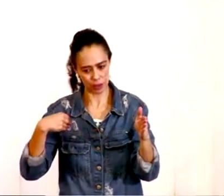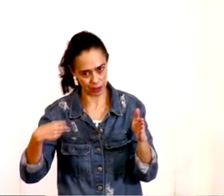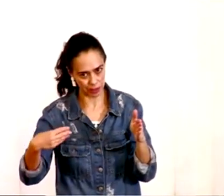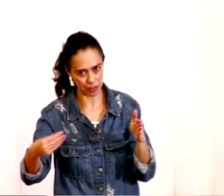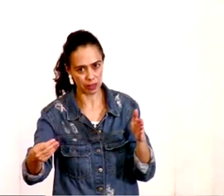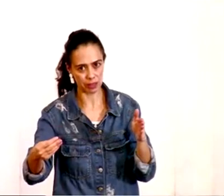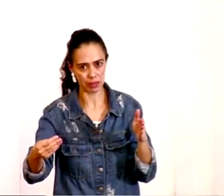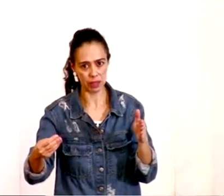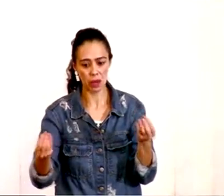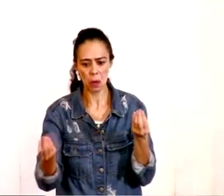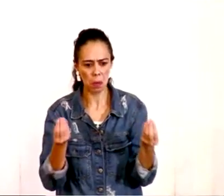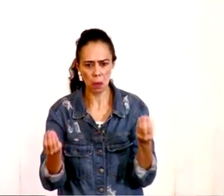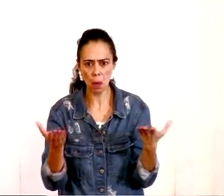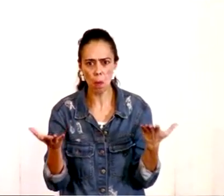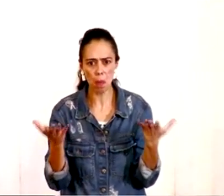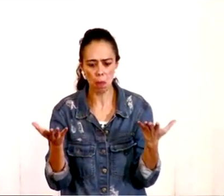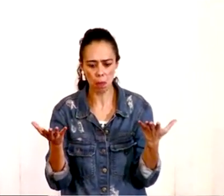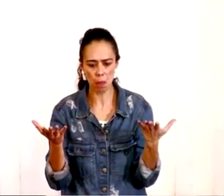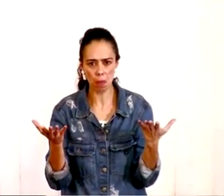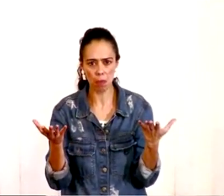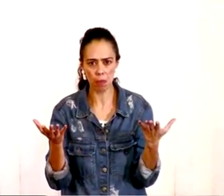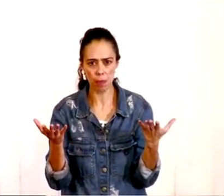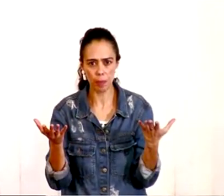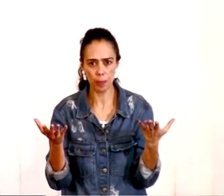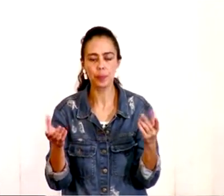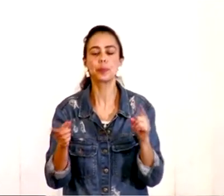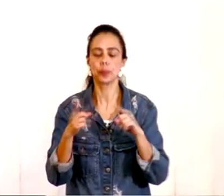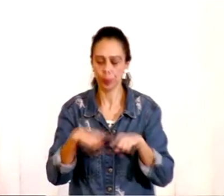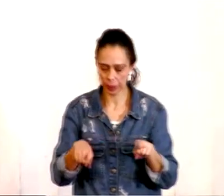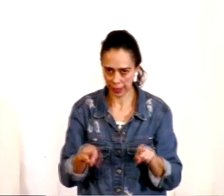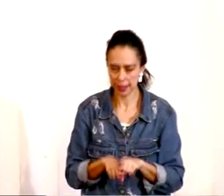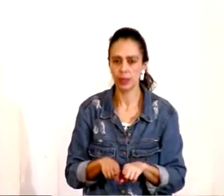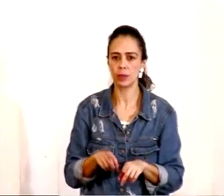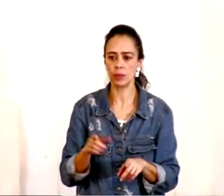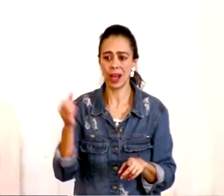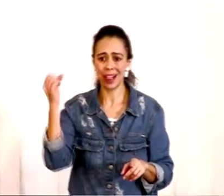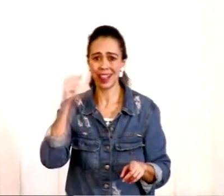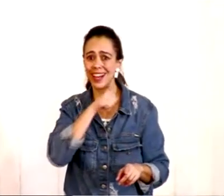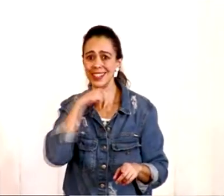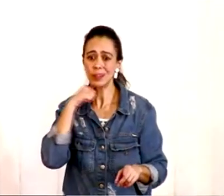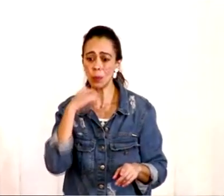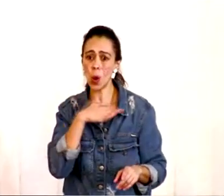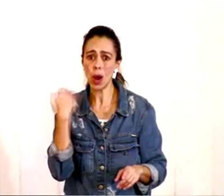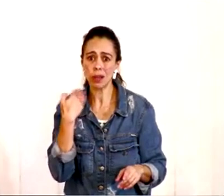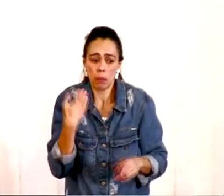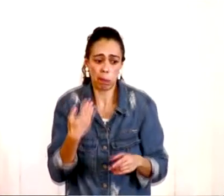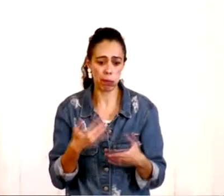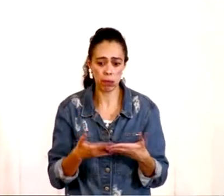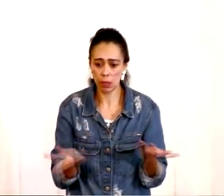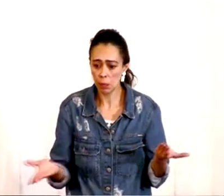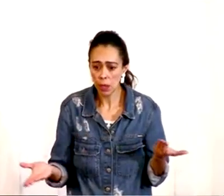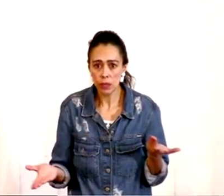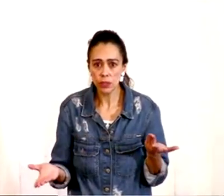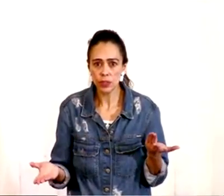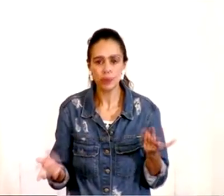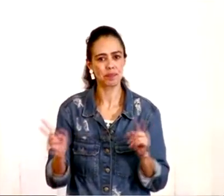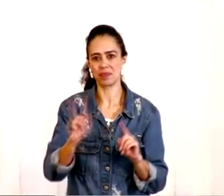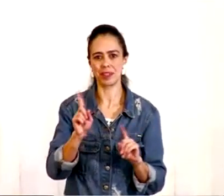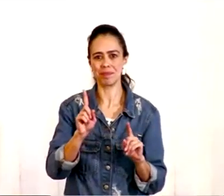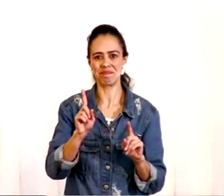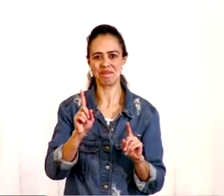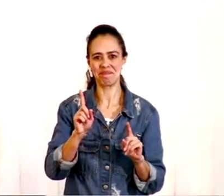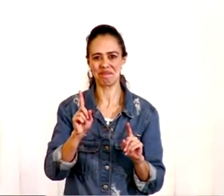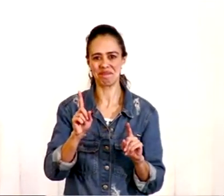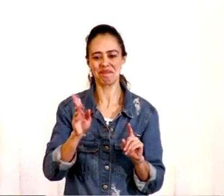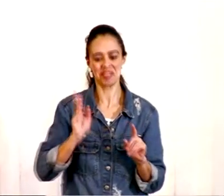e 26. Tornou Adão a coabitar com sua mulher, e ela deu à luz um filho, a quem pôs o nome de Sete, porque disse